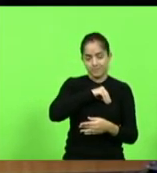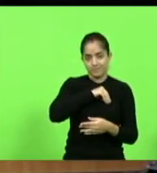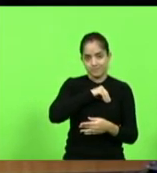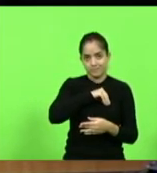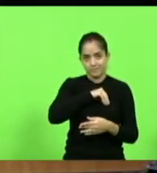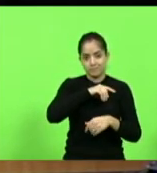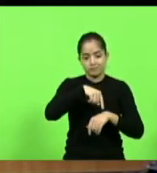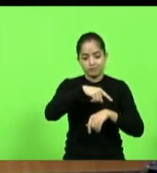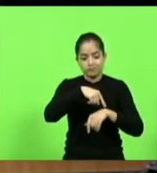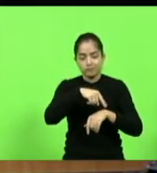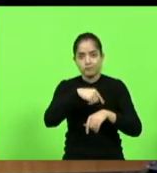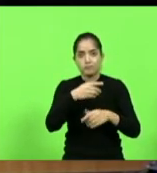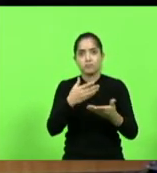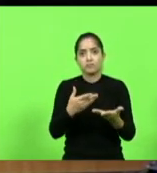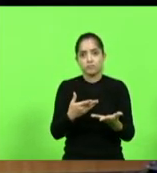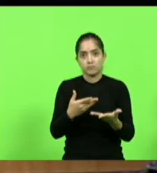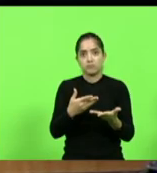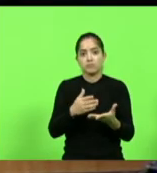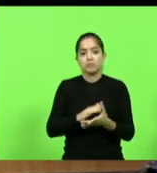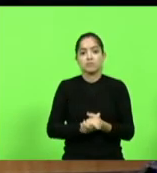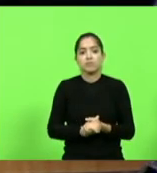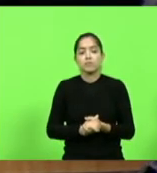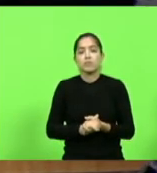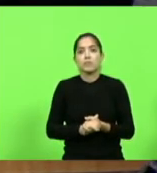A advocacia